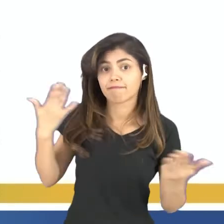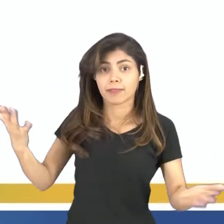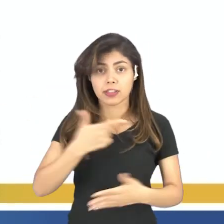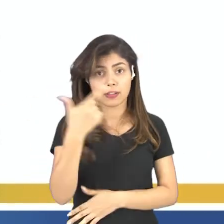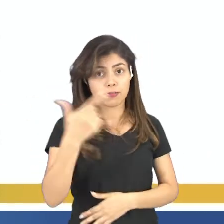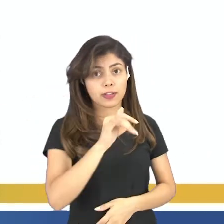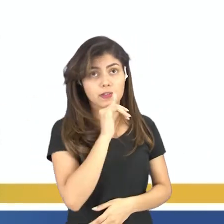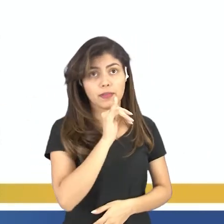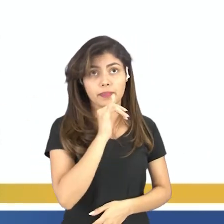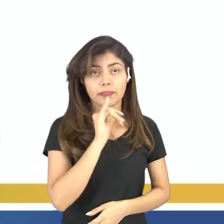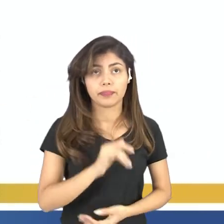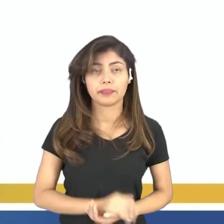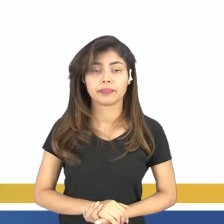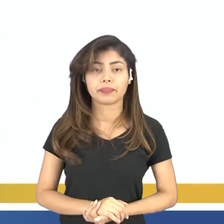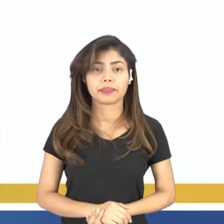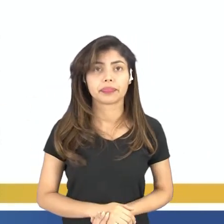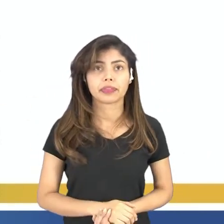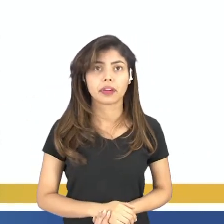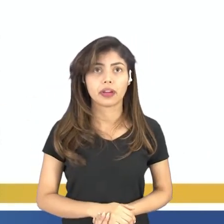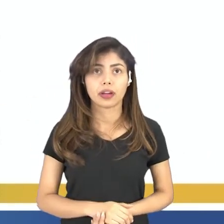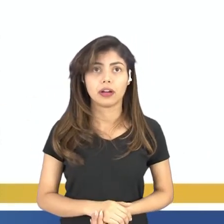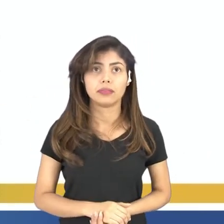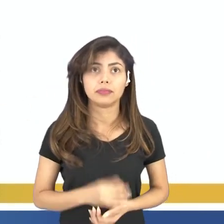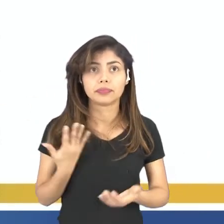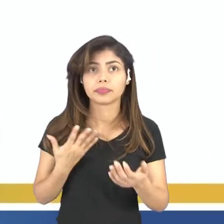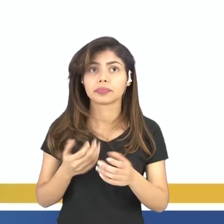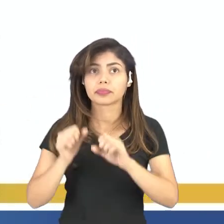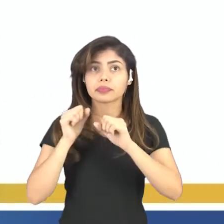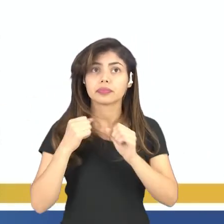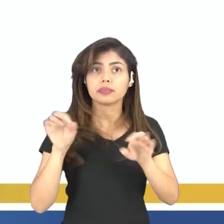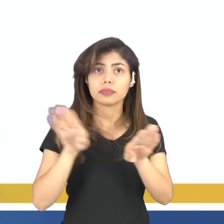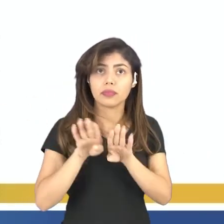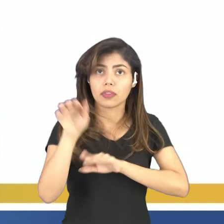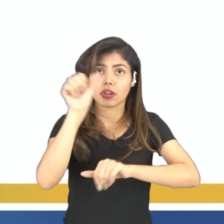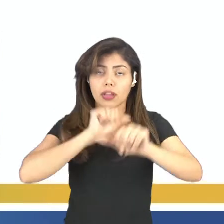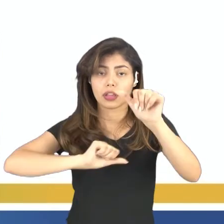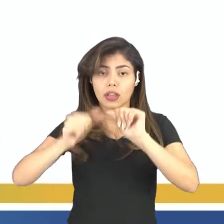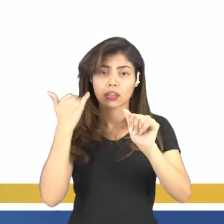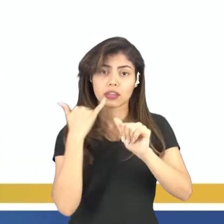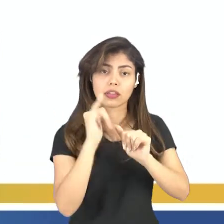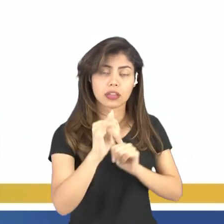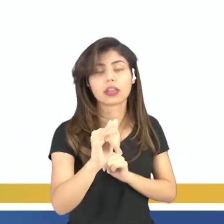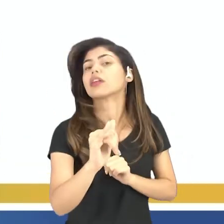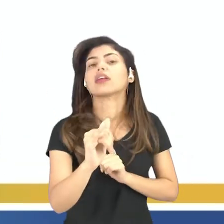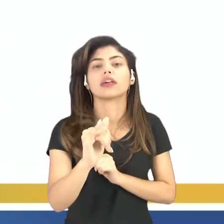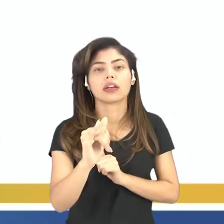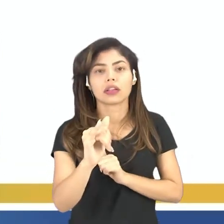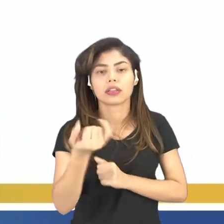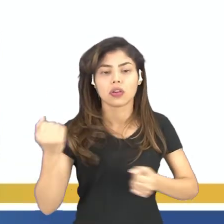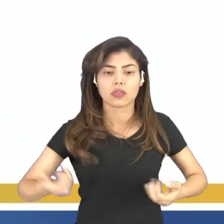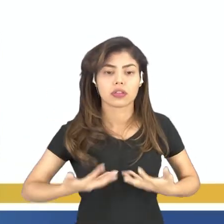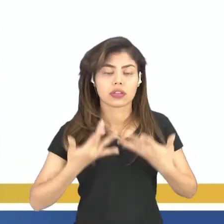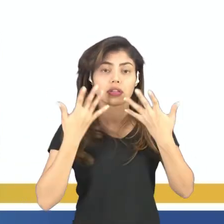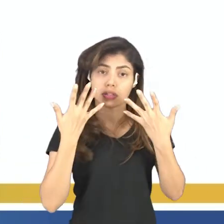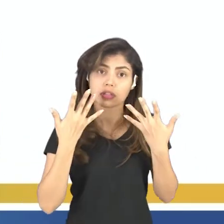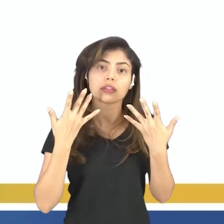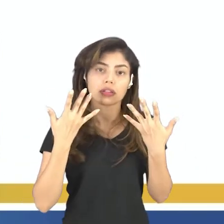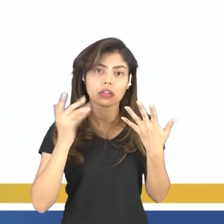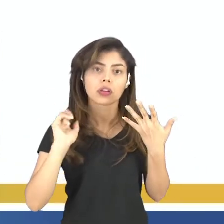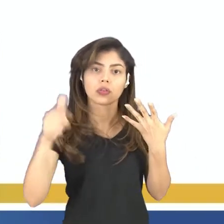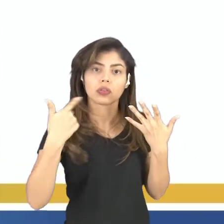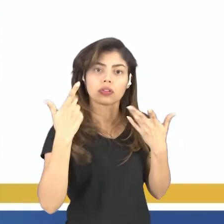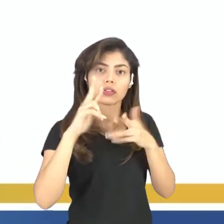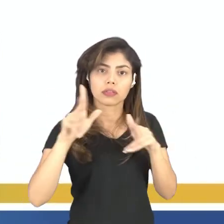sendo num processo forçado, no caso, esse segundo exemplo. Então, as fontes e os receptores transformam,